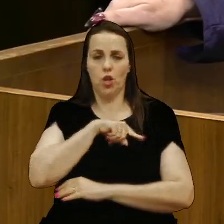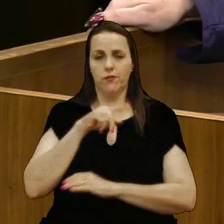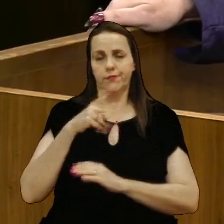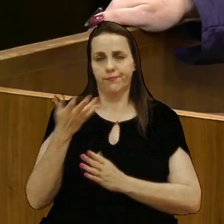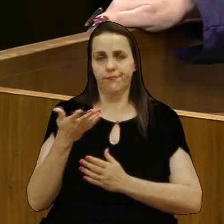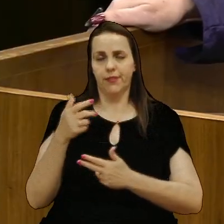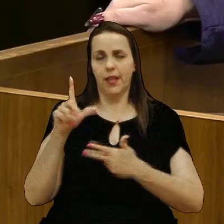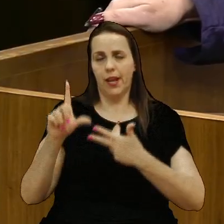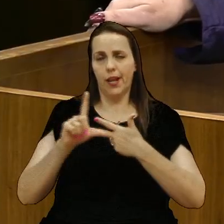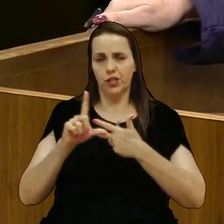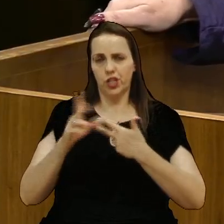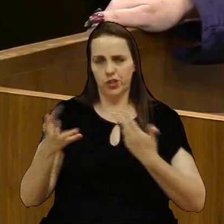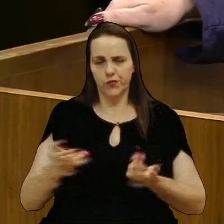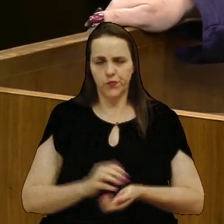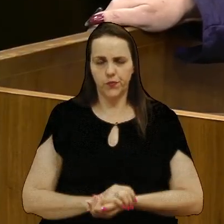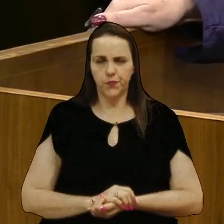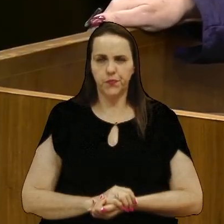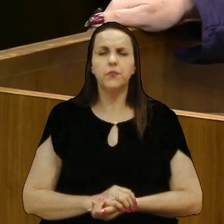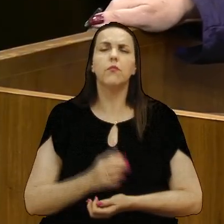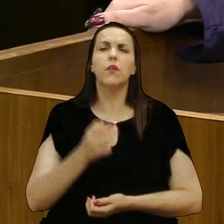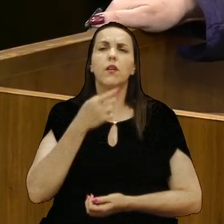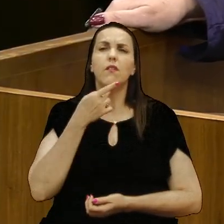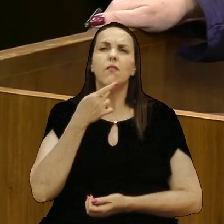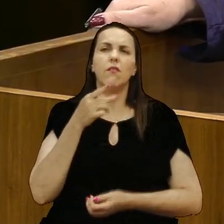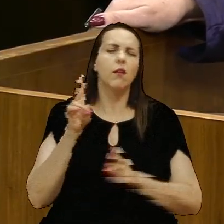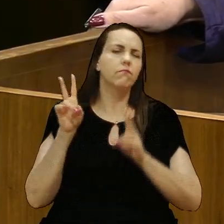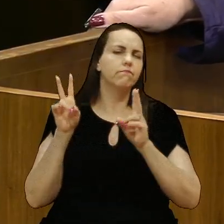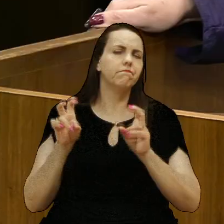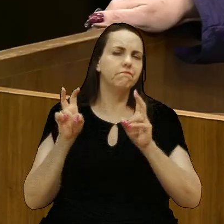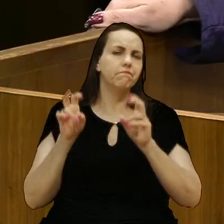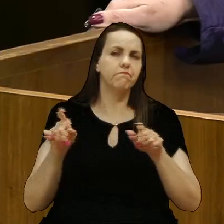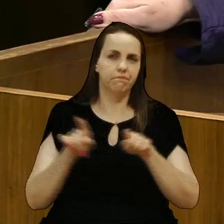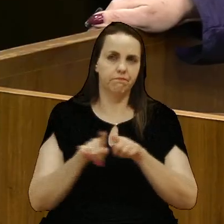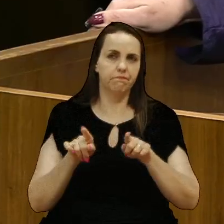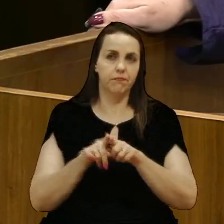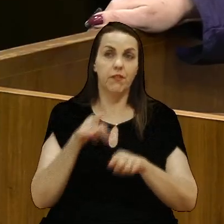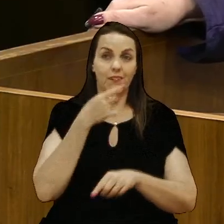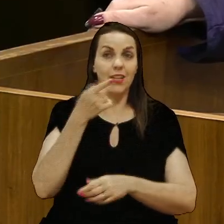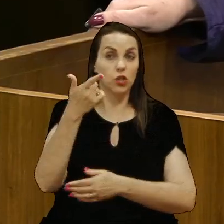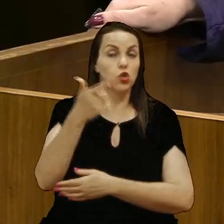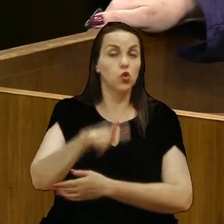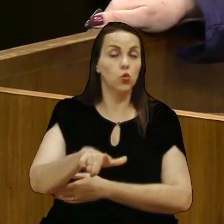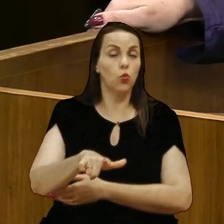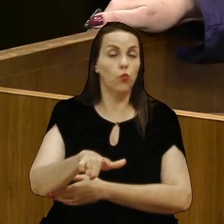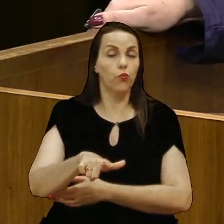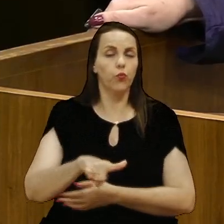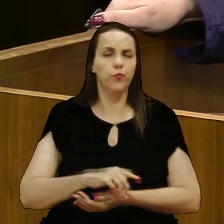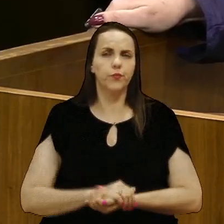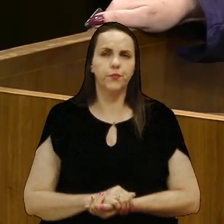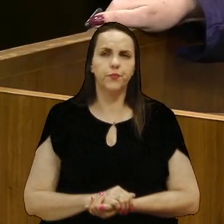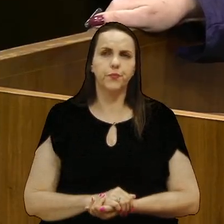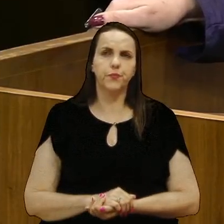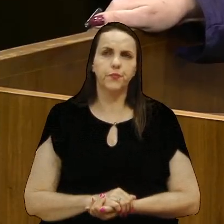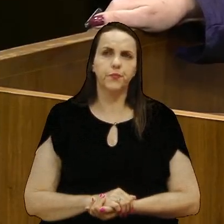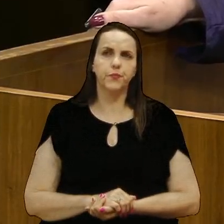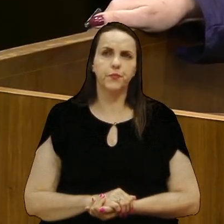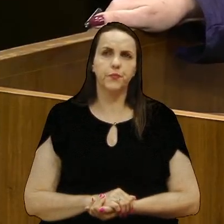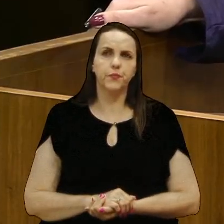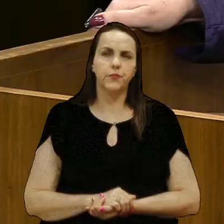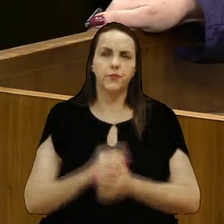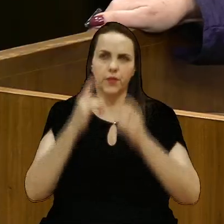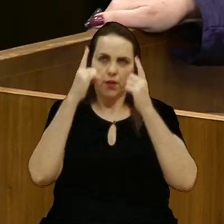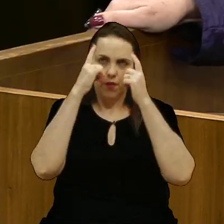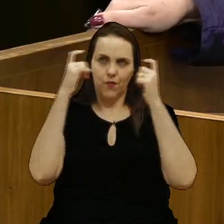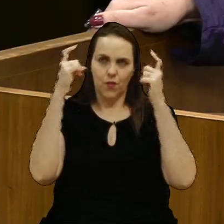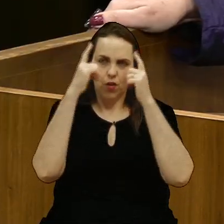que eu ia falar um pouco sobre isso, que reafirmo aqui, a questão da